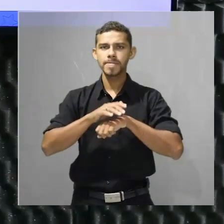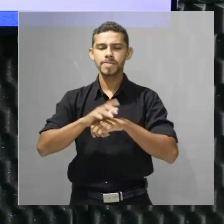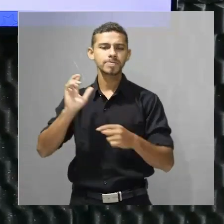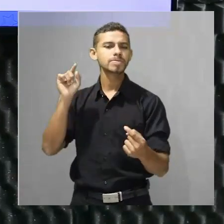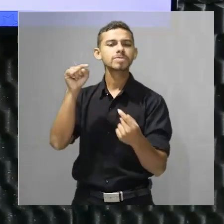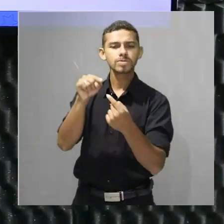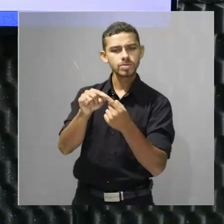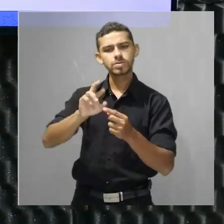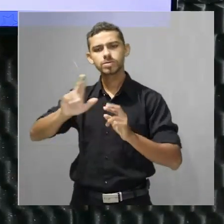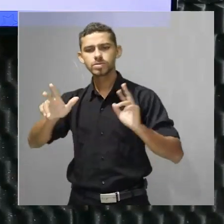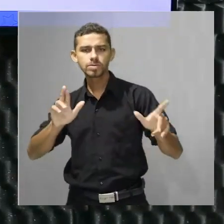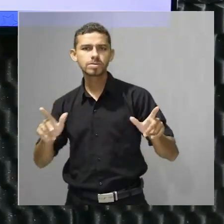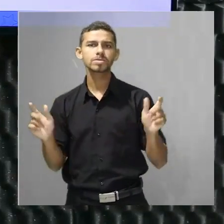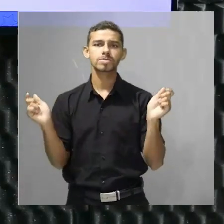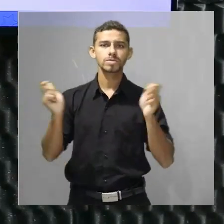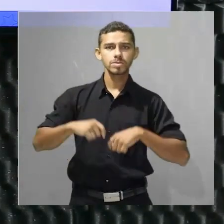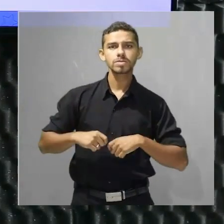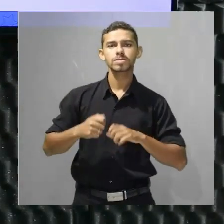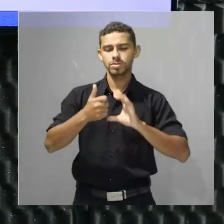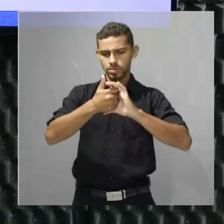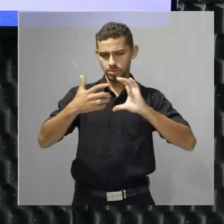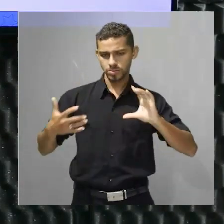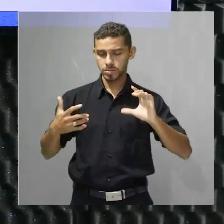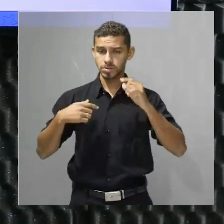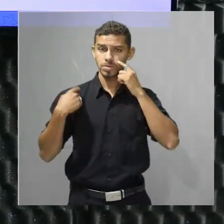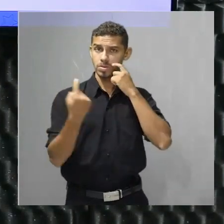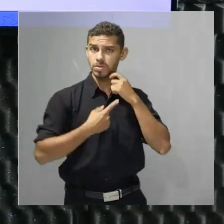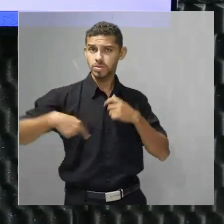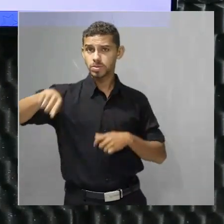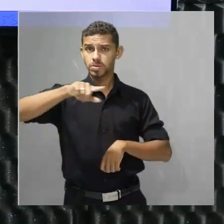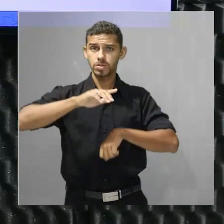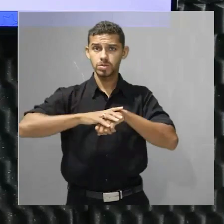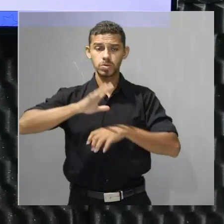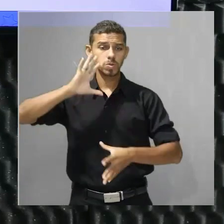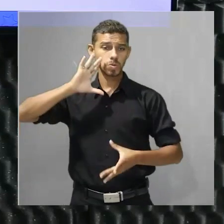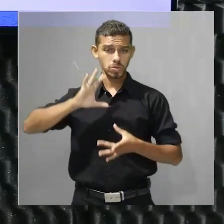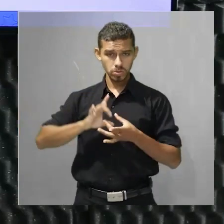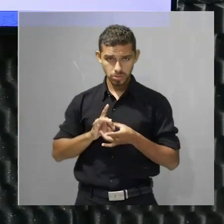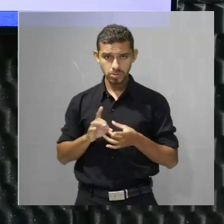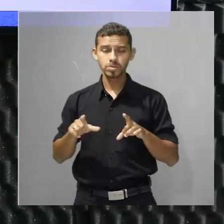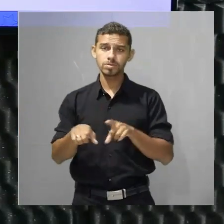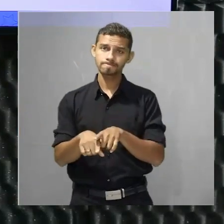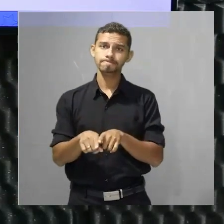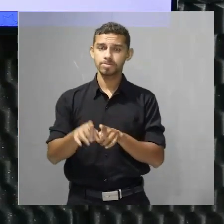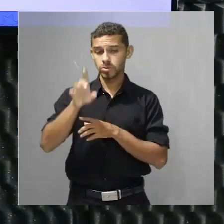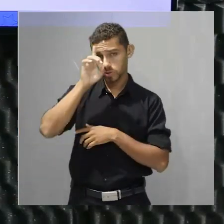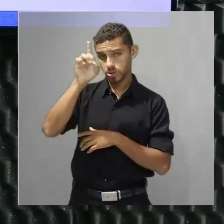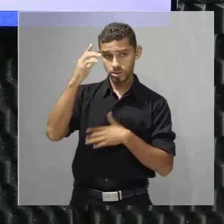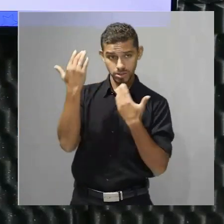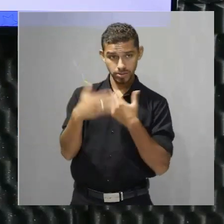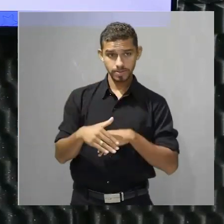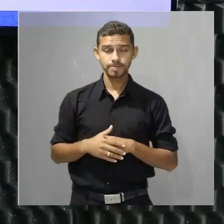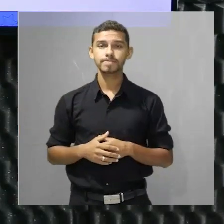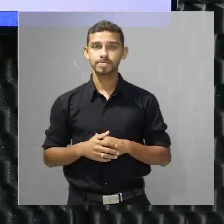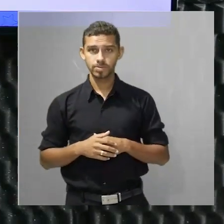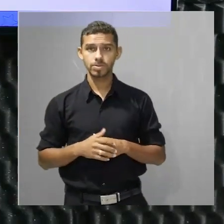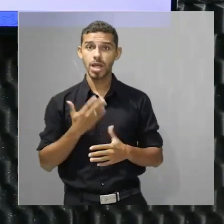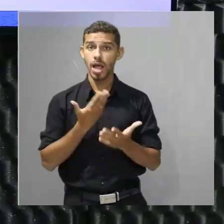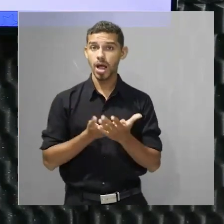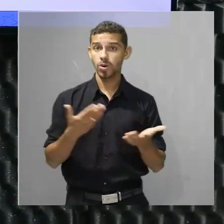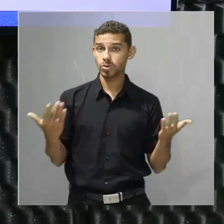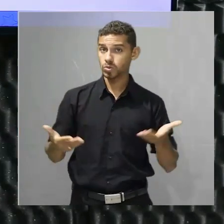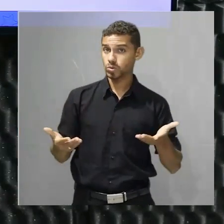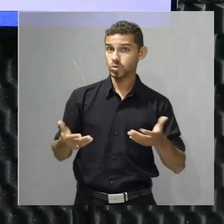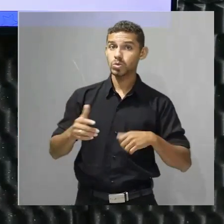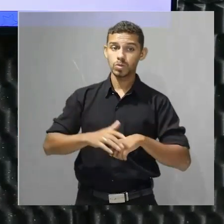nessas diferenças e nessas características para que vocês estejam bem afiados aí para o dia da prova na aula de hoje